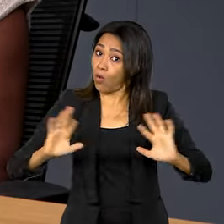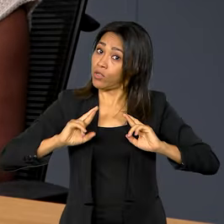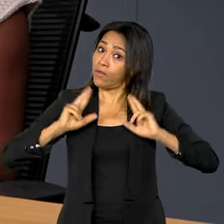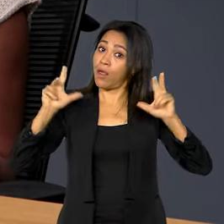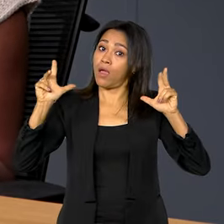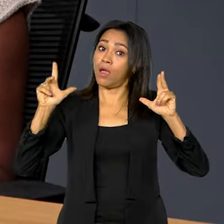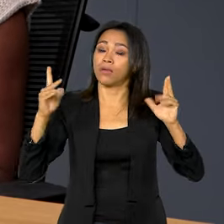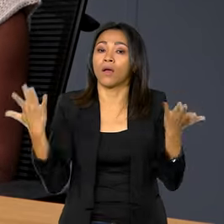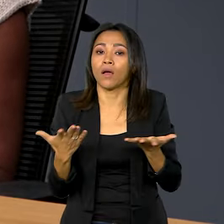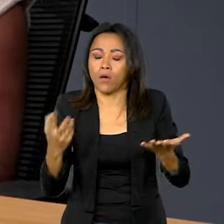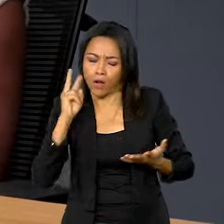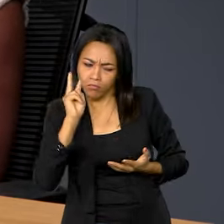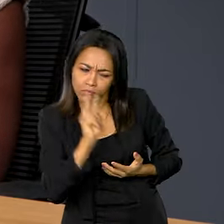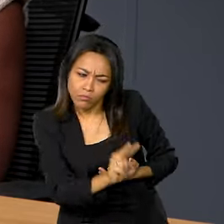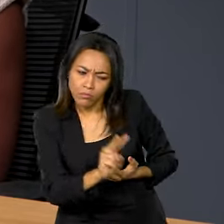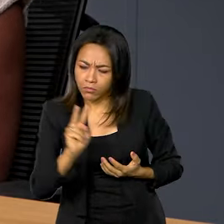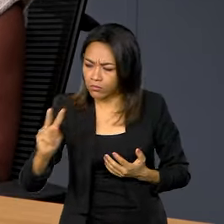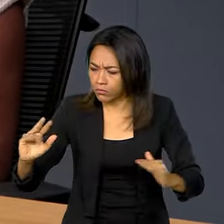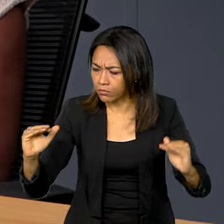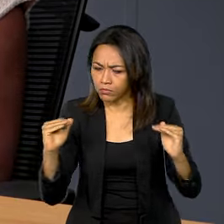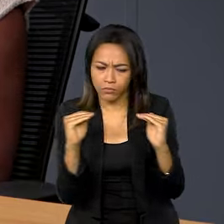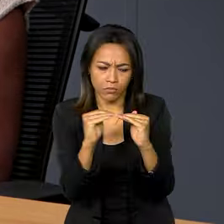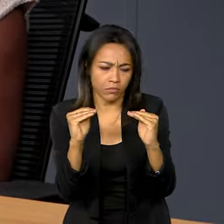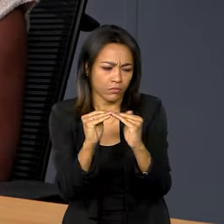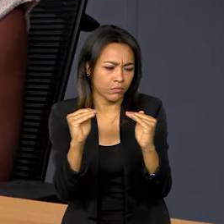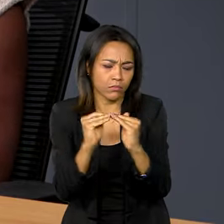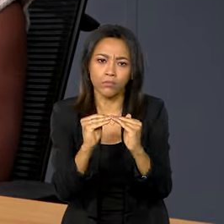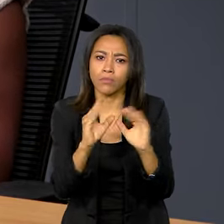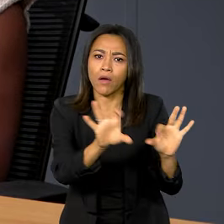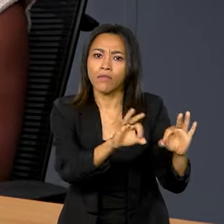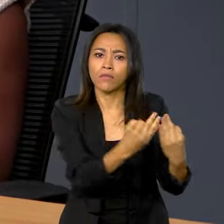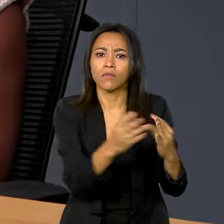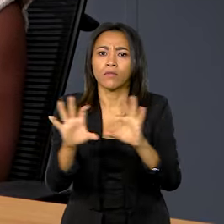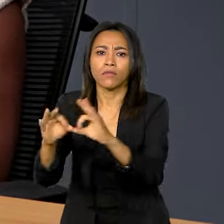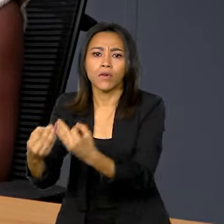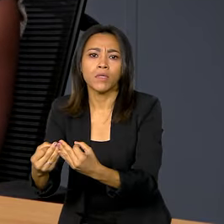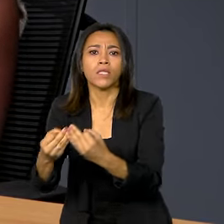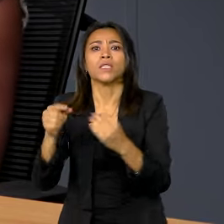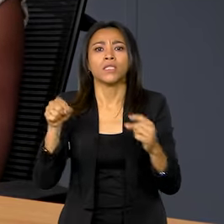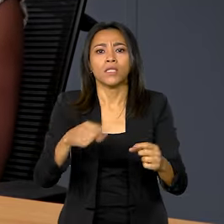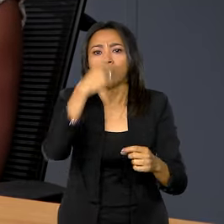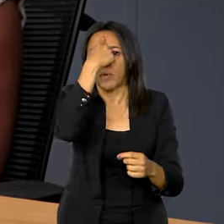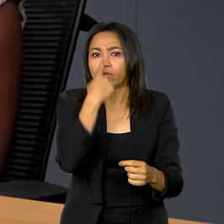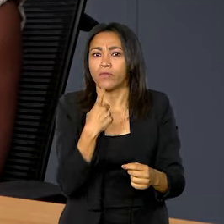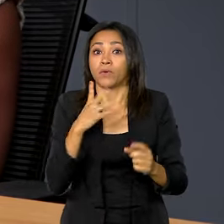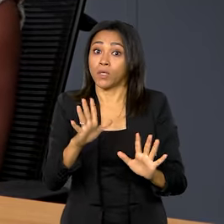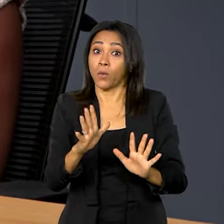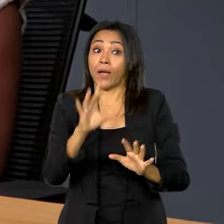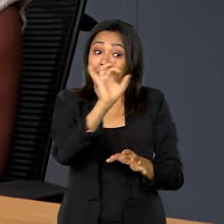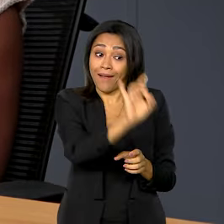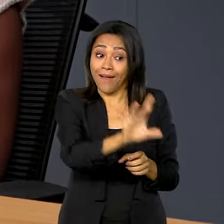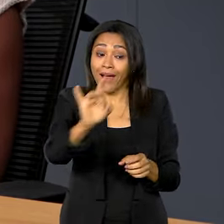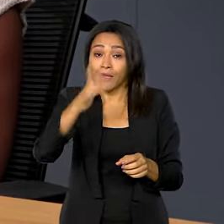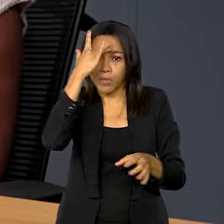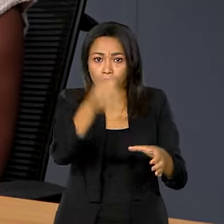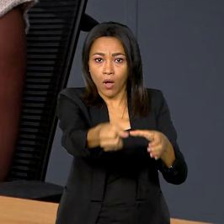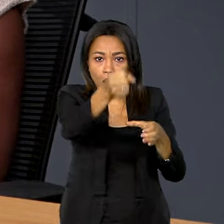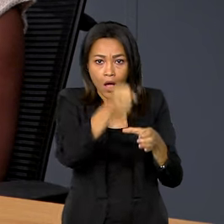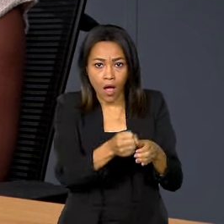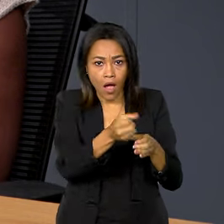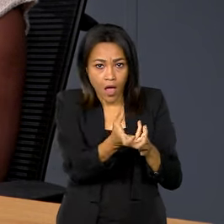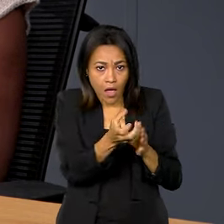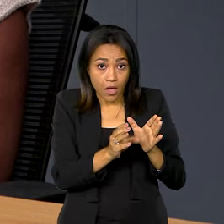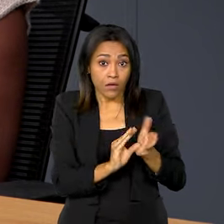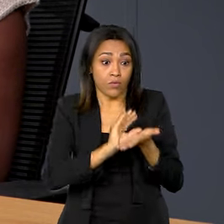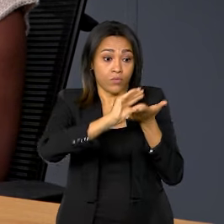agora nós voltamos a olhar com Equidade para essa família brasileira então nós temos para cada pessoa que entra no programa já entra